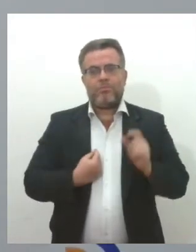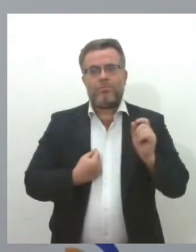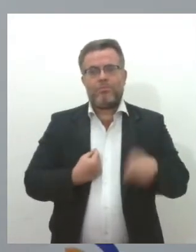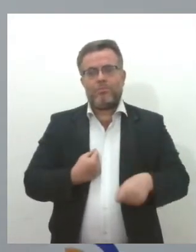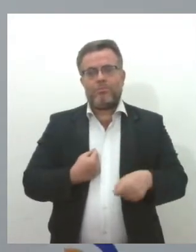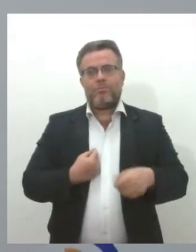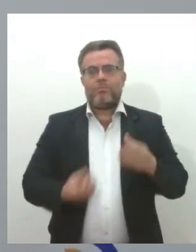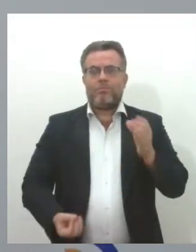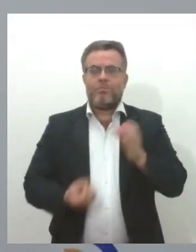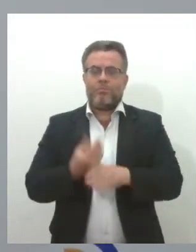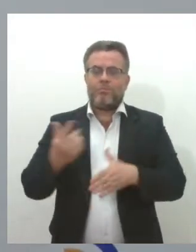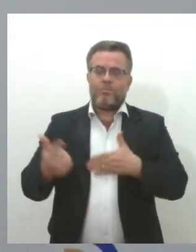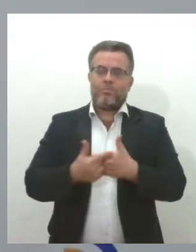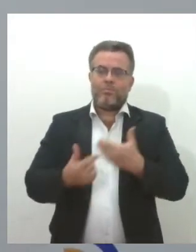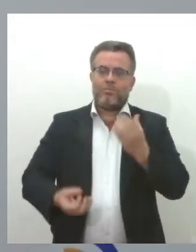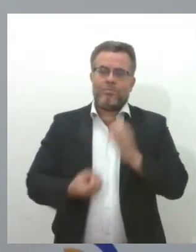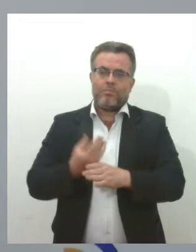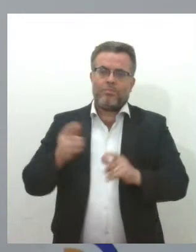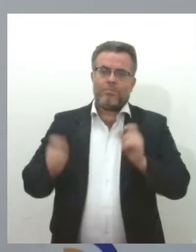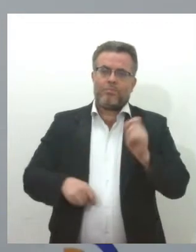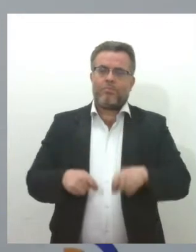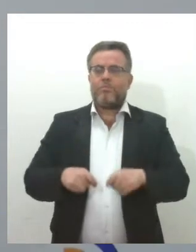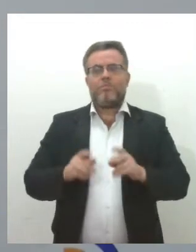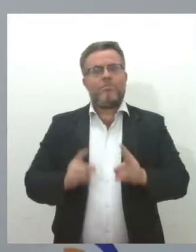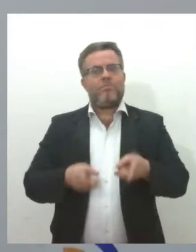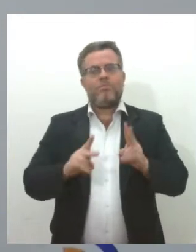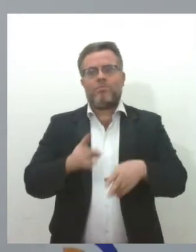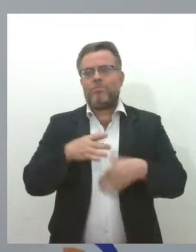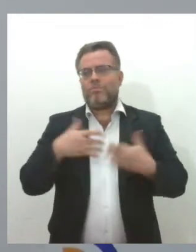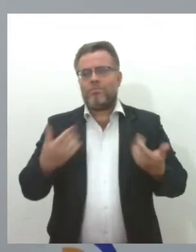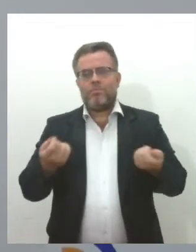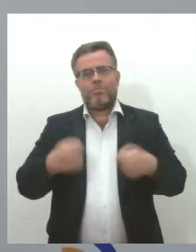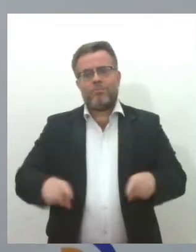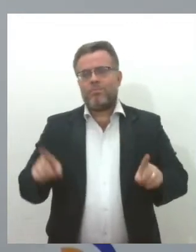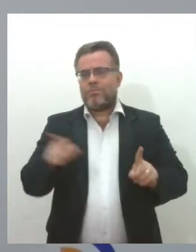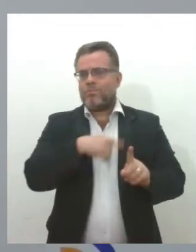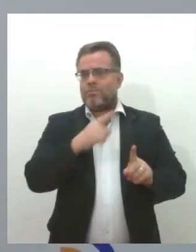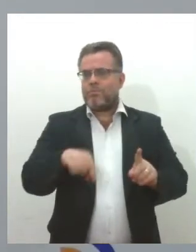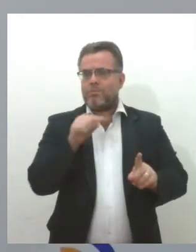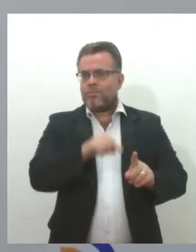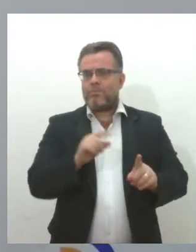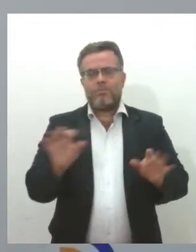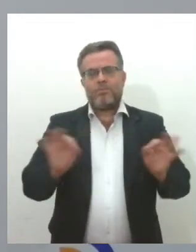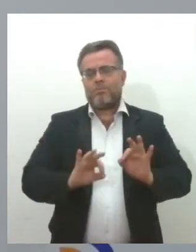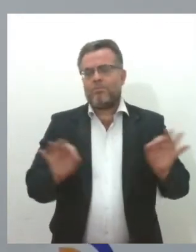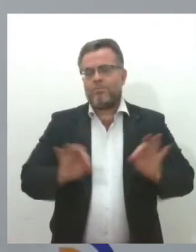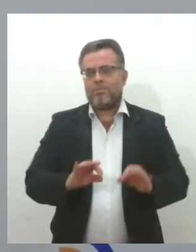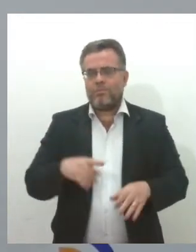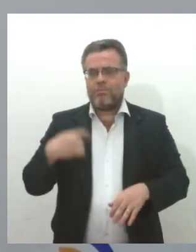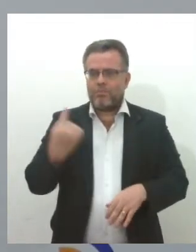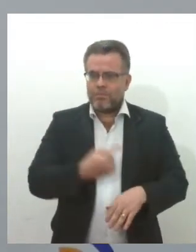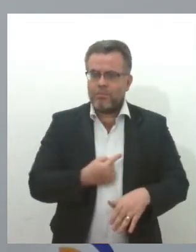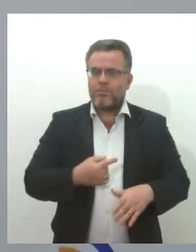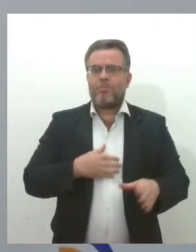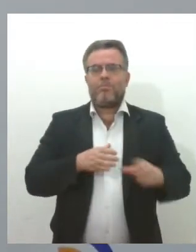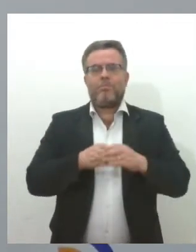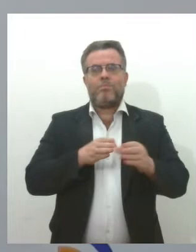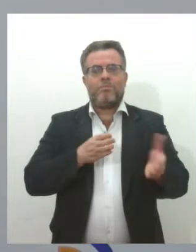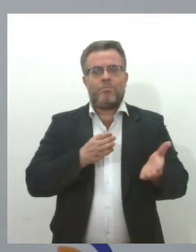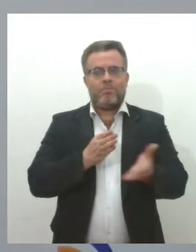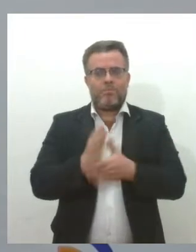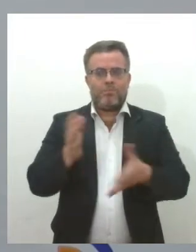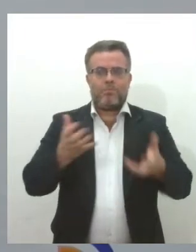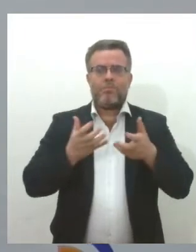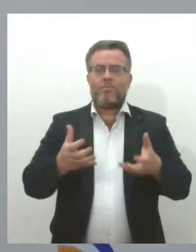criar funções o tribunal poderia criar suas funções de confiança sem extinguir os cargos nós que defendemos concurso público Vai querendo que as